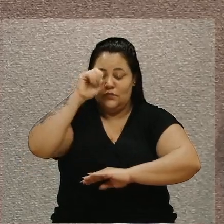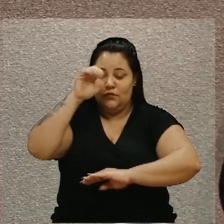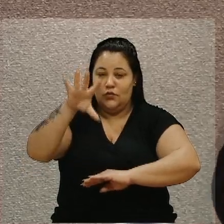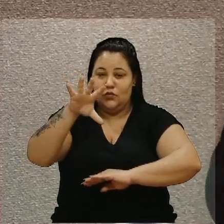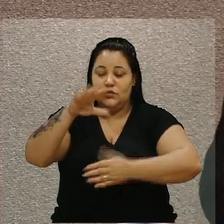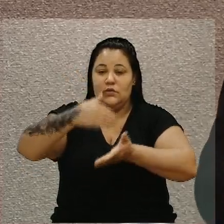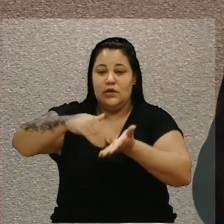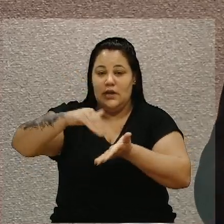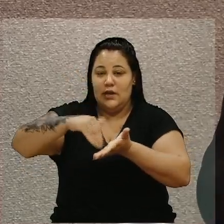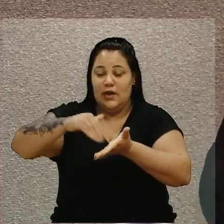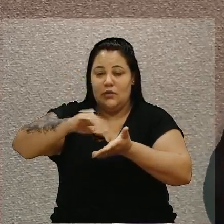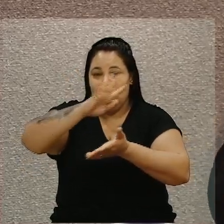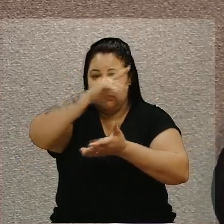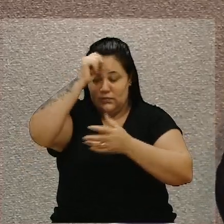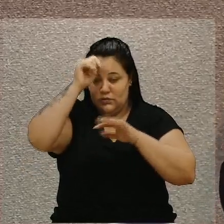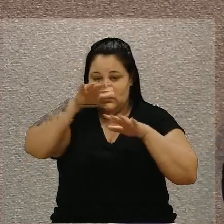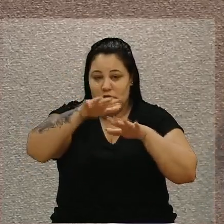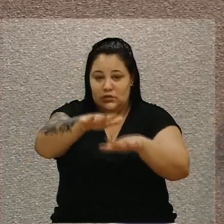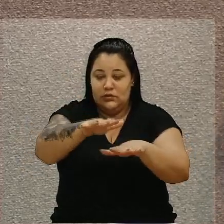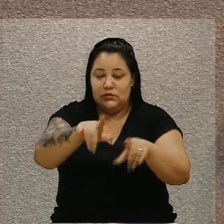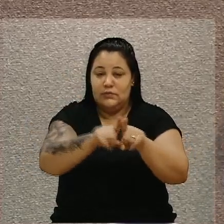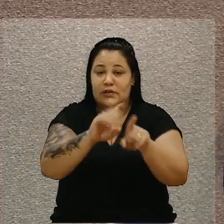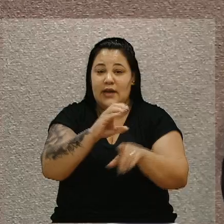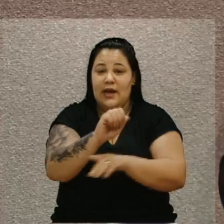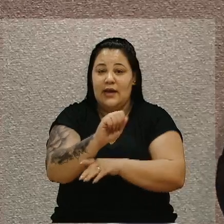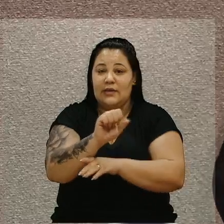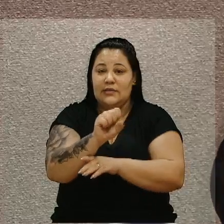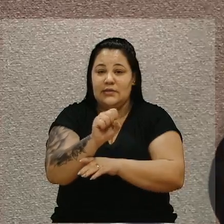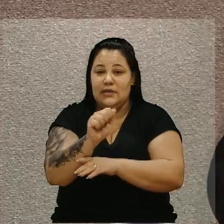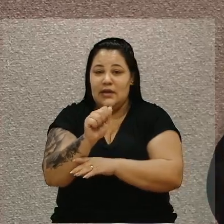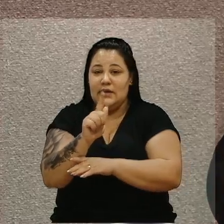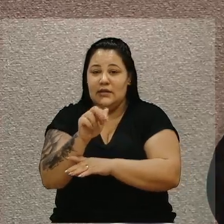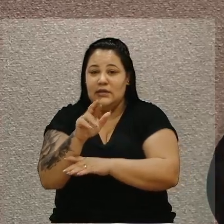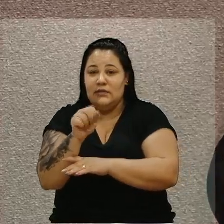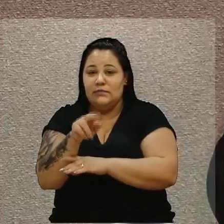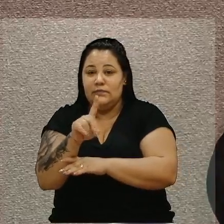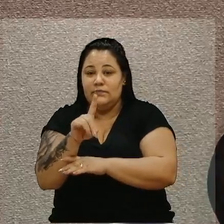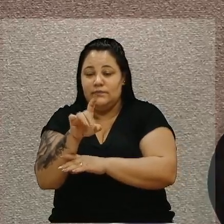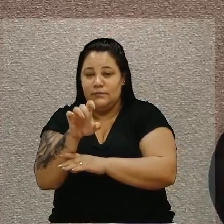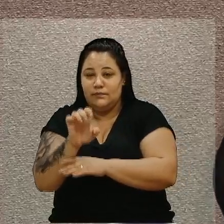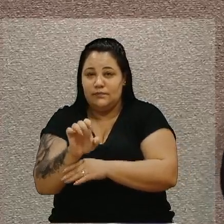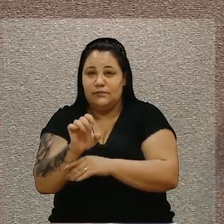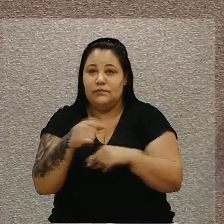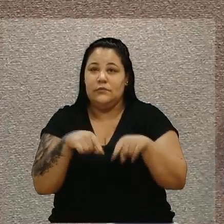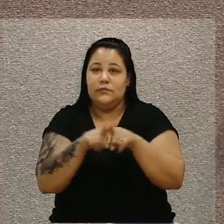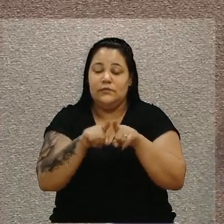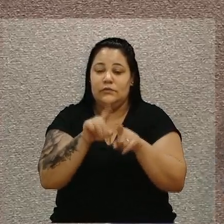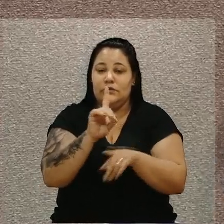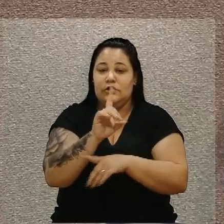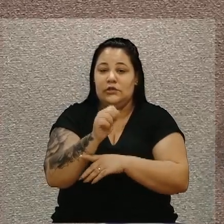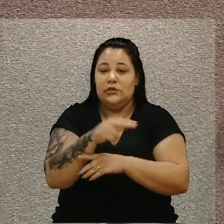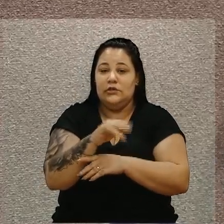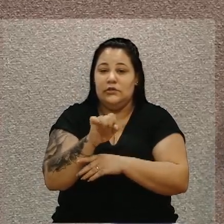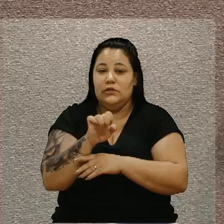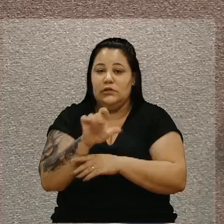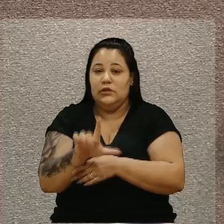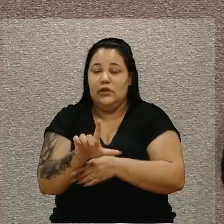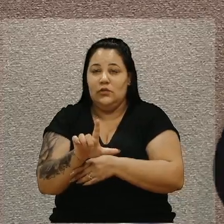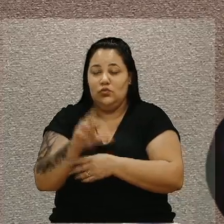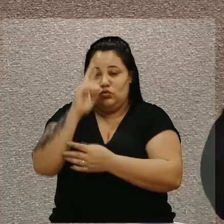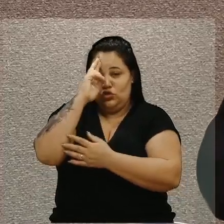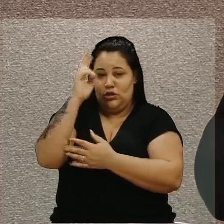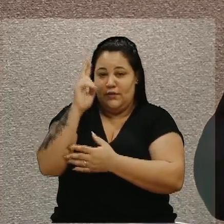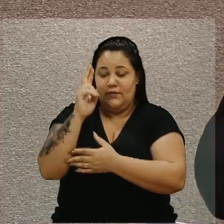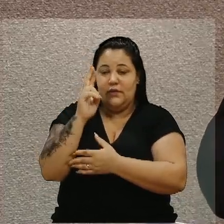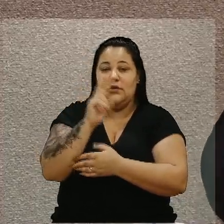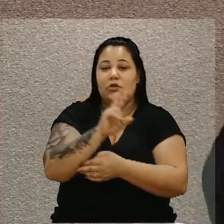de Trânsito, o senhor Casagrande, diretor de sinalização viária, Daniel Amaral, gerente de sinalização viária, Giovanni Visonar, chefe de